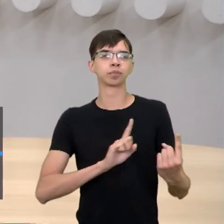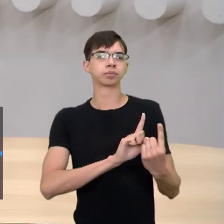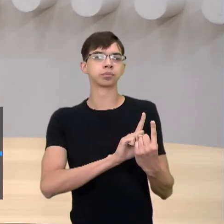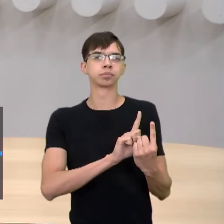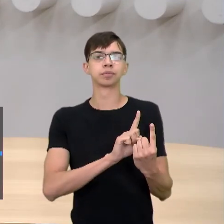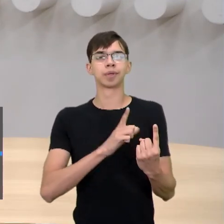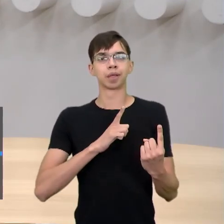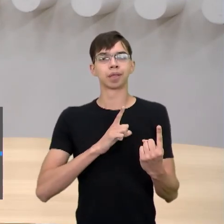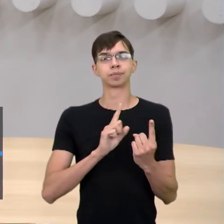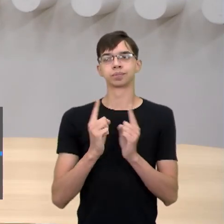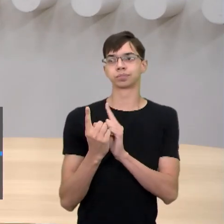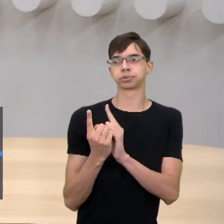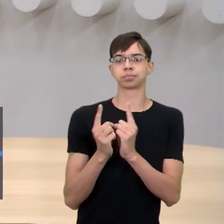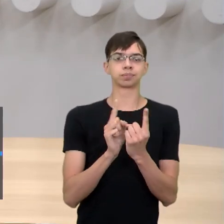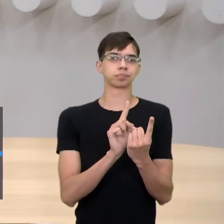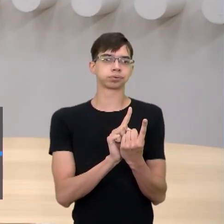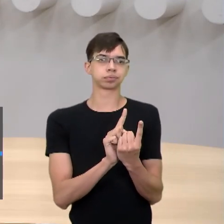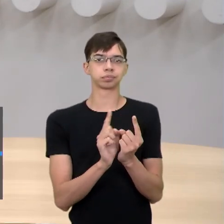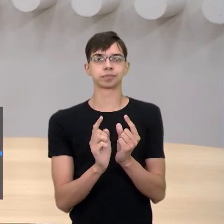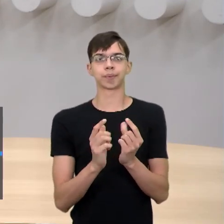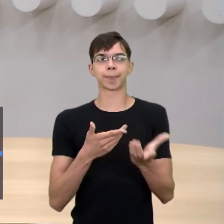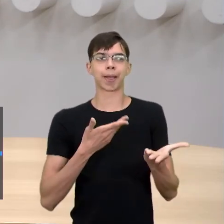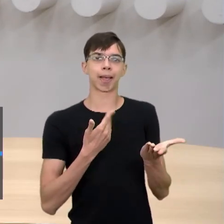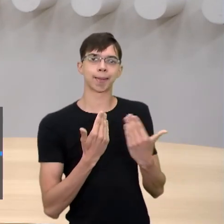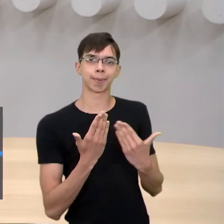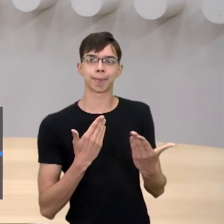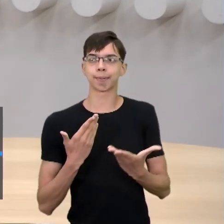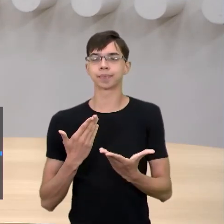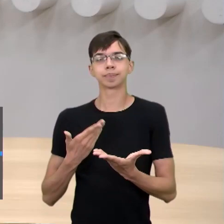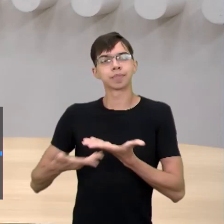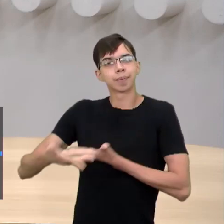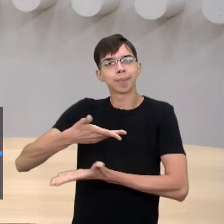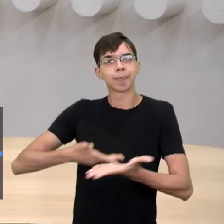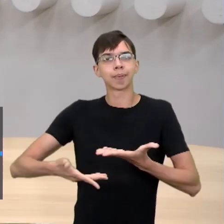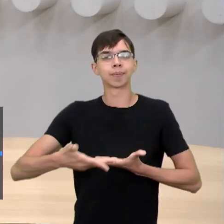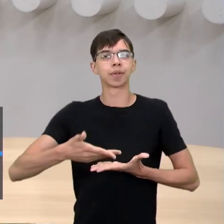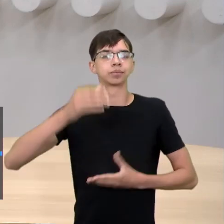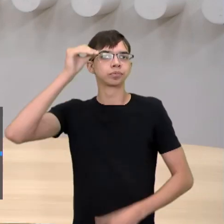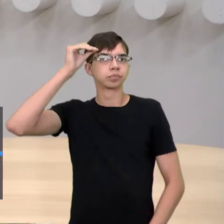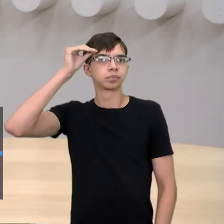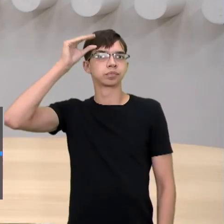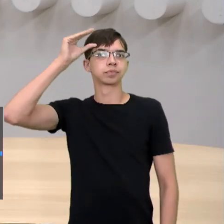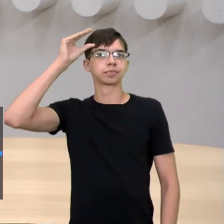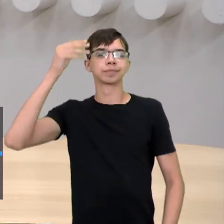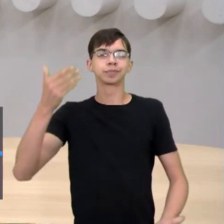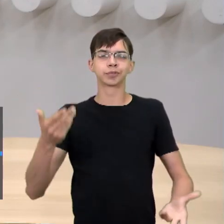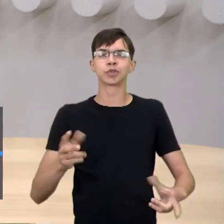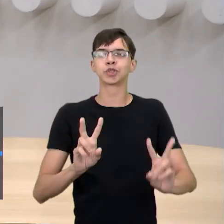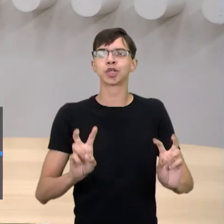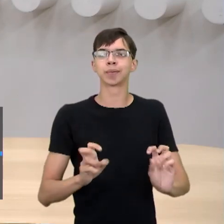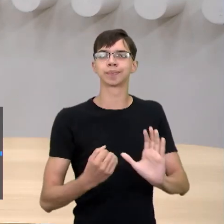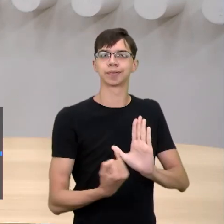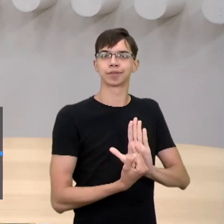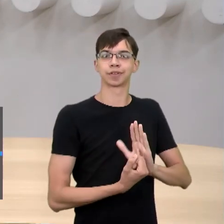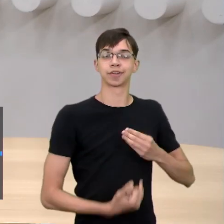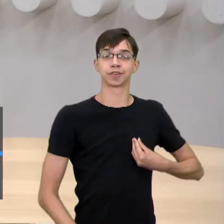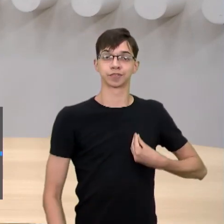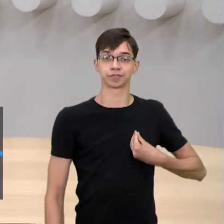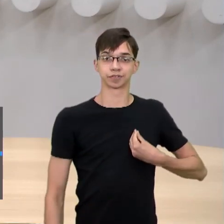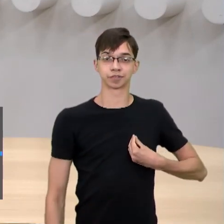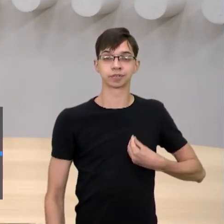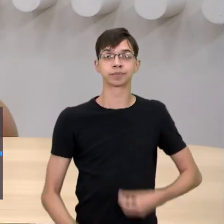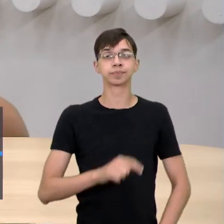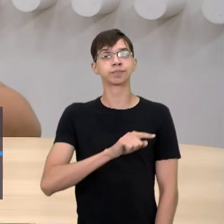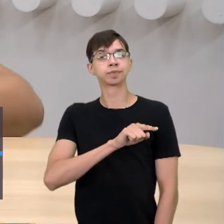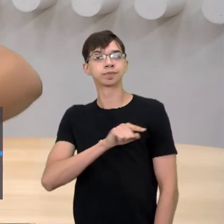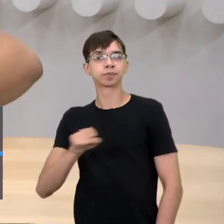esse processo está diretamente ligado à identidade que a gente tem na vida, né? A maneira com que a gente se identifica